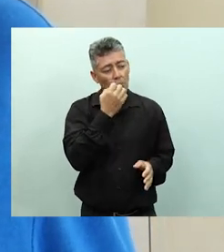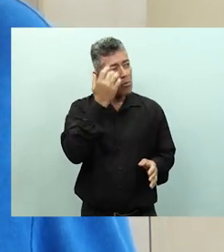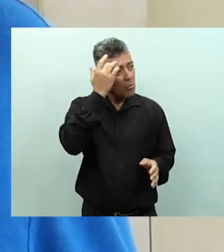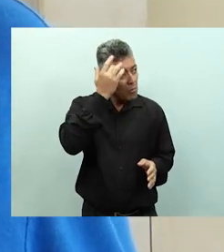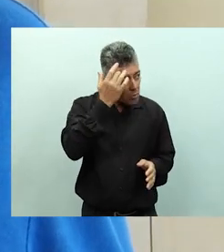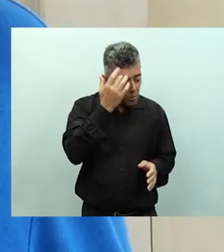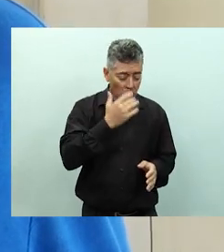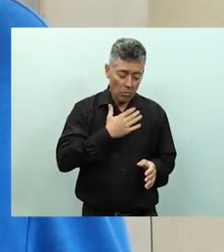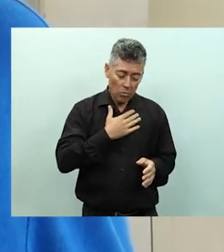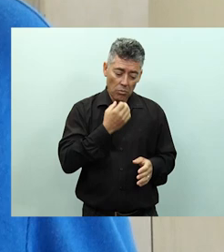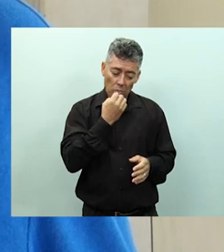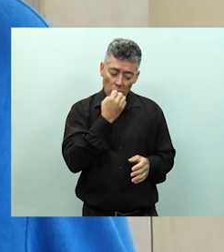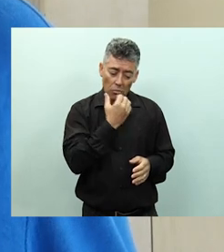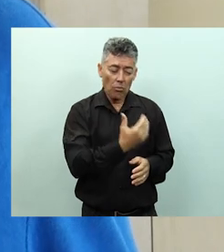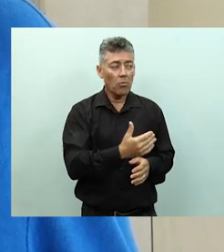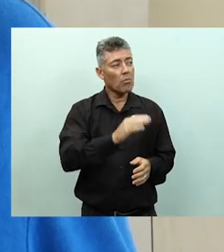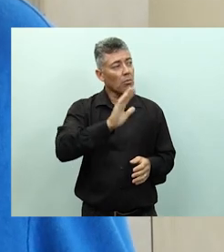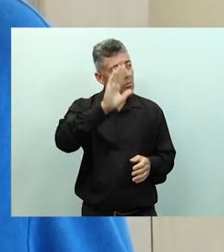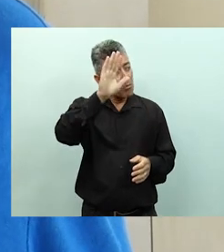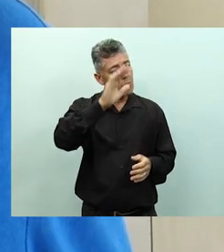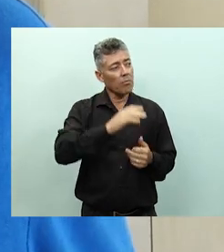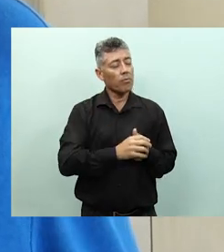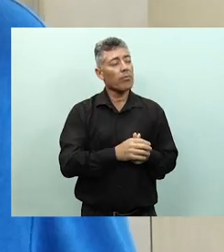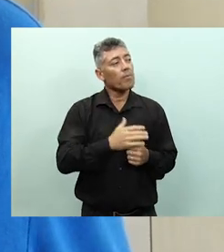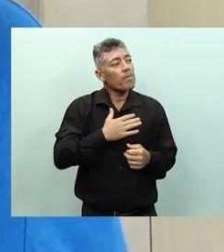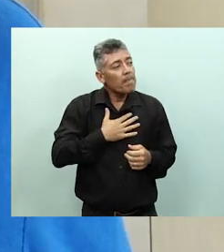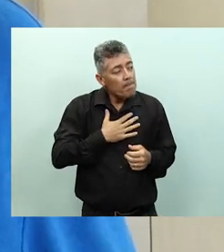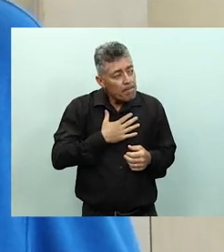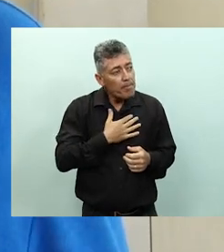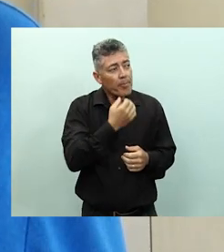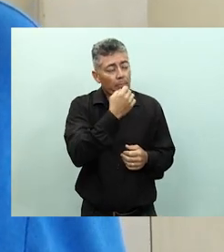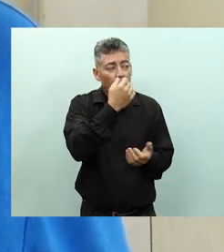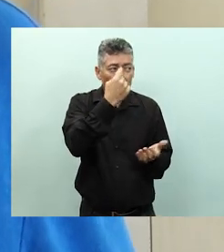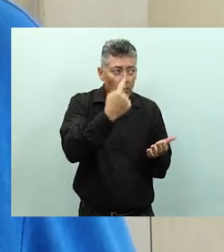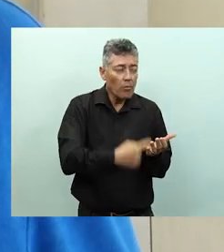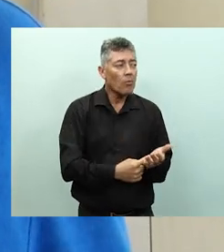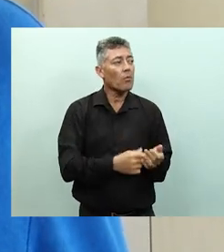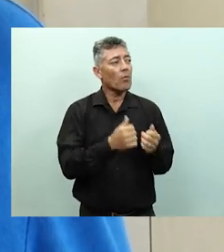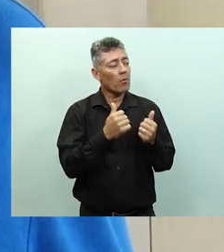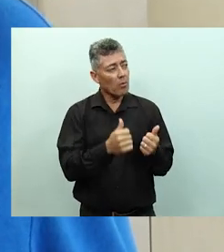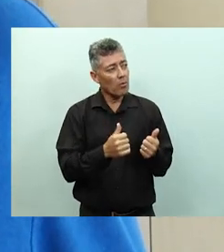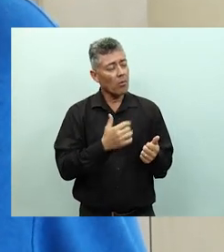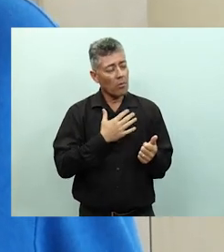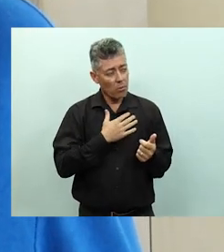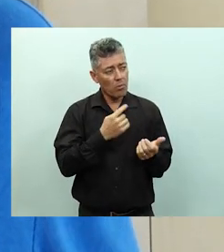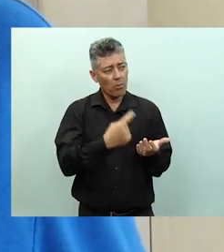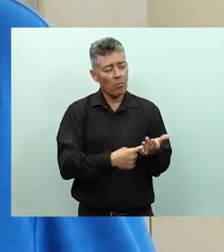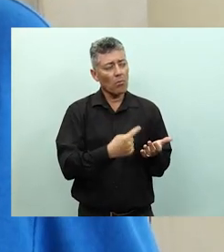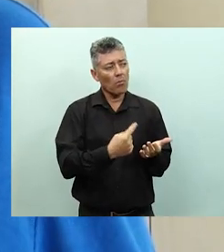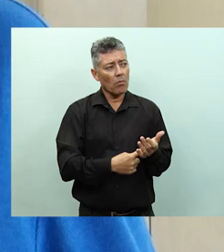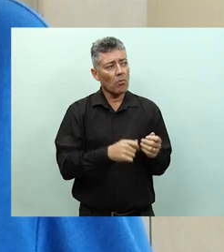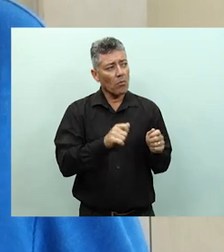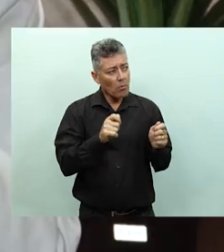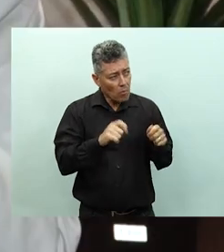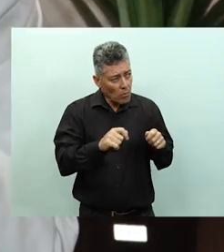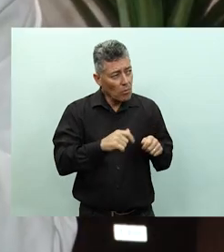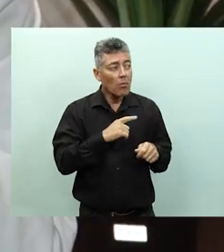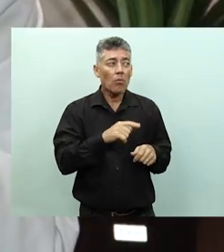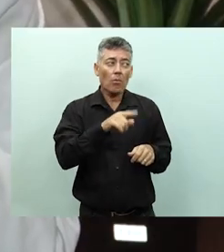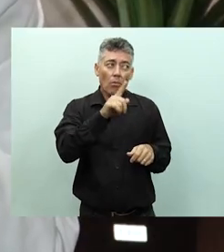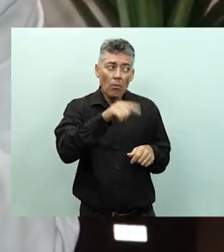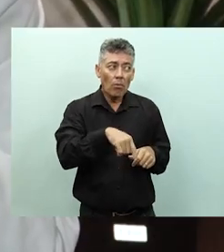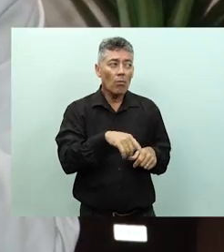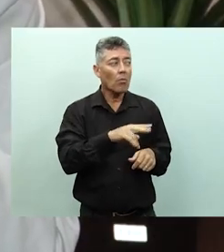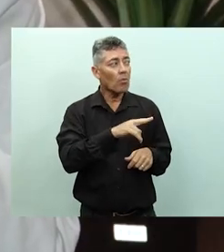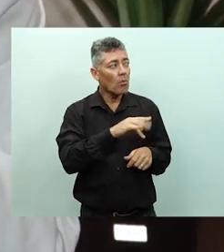de dizer o que é que eu acho e o que eu não acho. Então ela gosta disso, ela concorda com isso. E a gente participou dessa forma. Ela